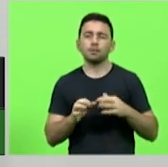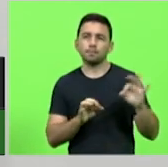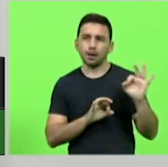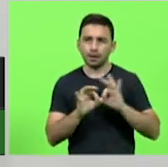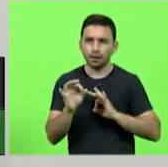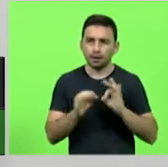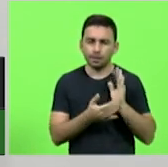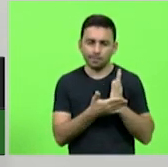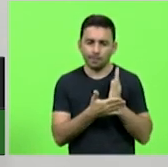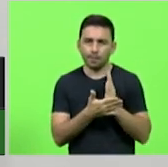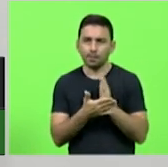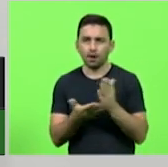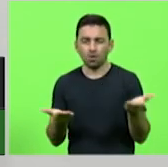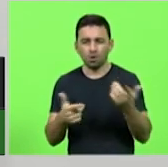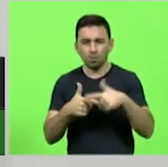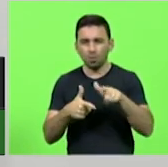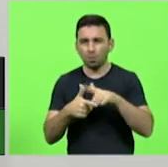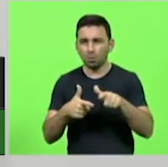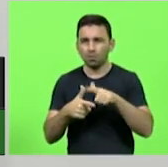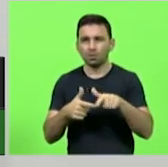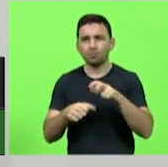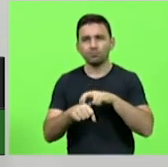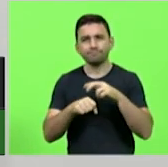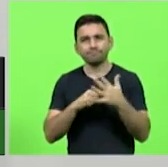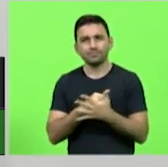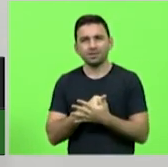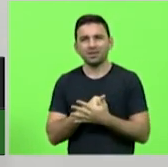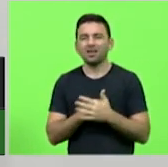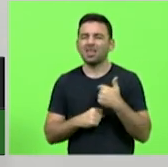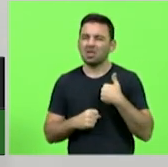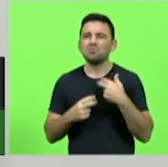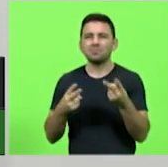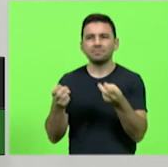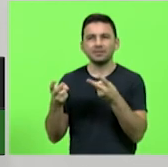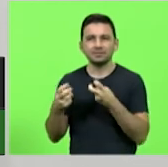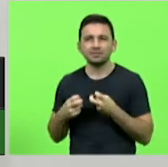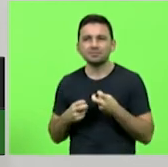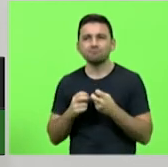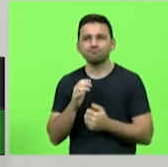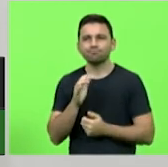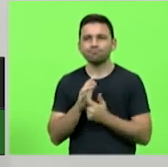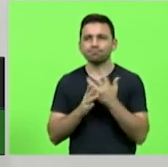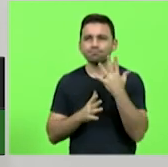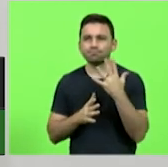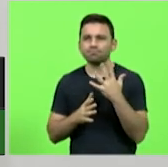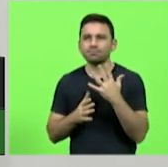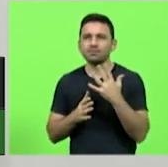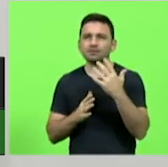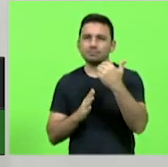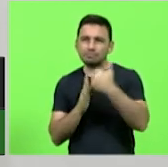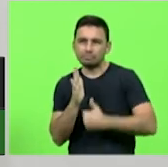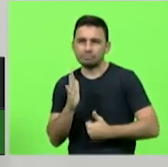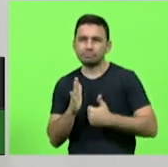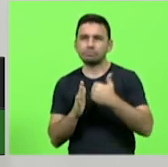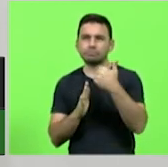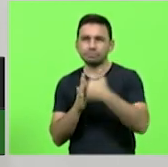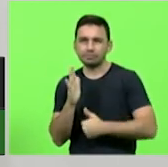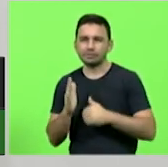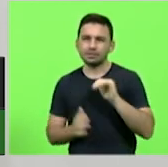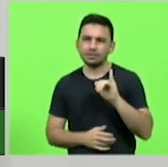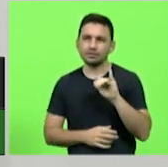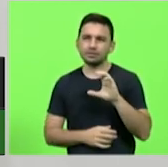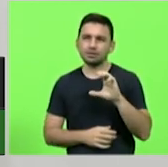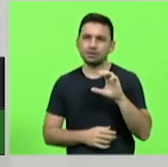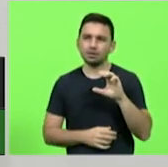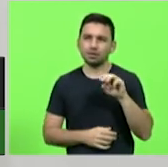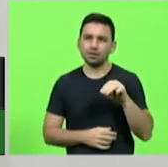nesse momento de pandemia. Mas eu vejo que muitas vezes, de isenções de ICMS, Sargento Lima, o